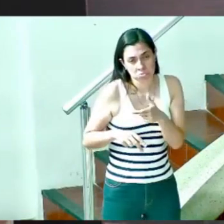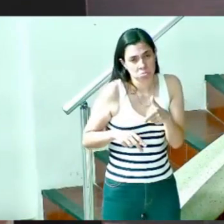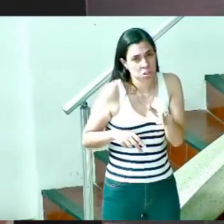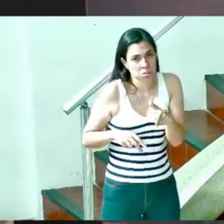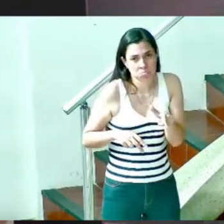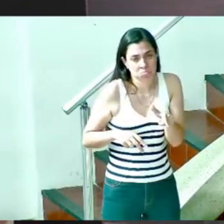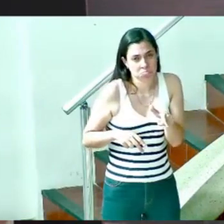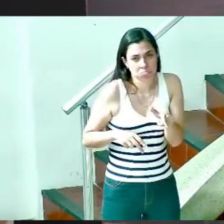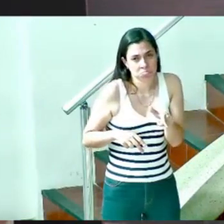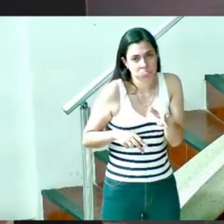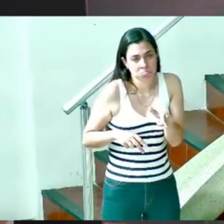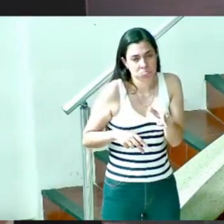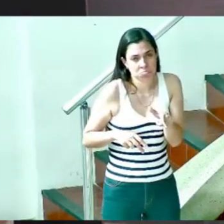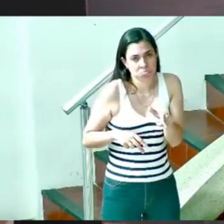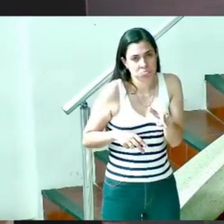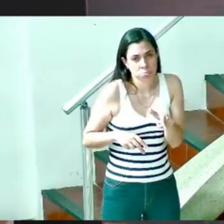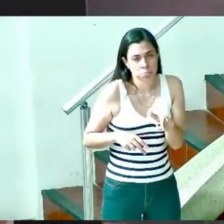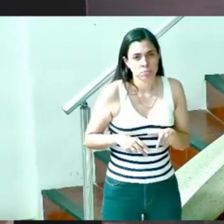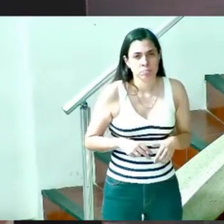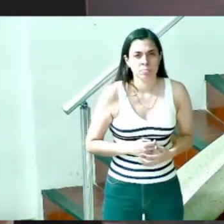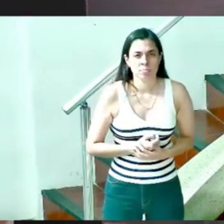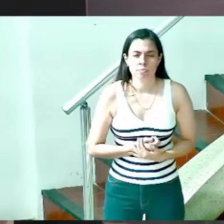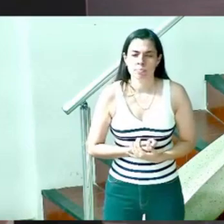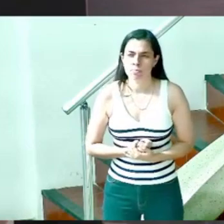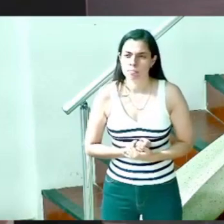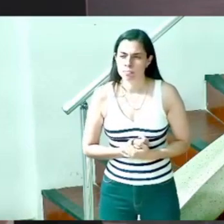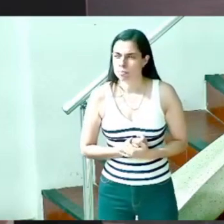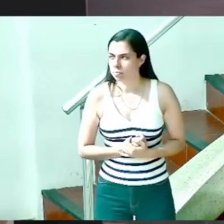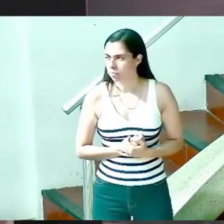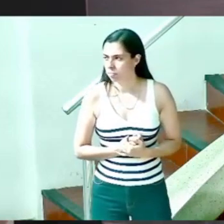A pior das tentações, a pior delas,